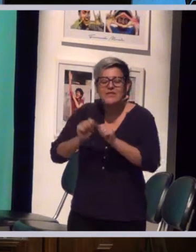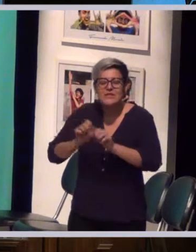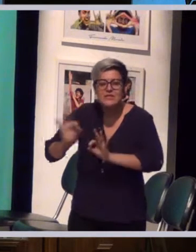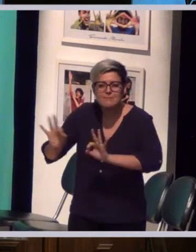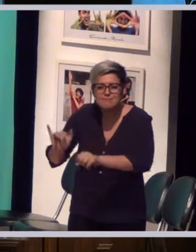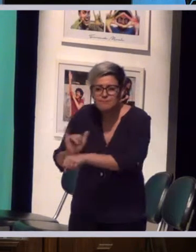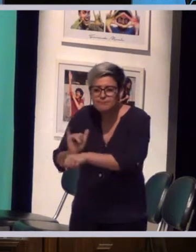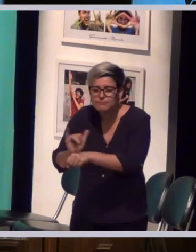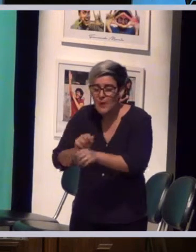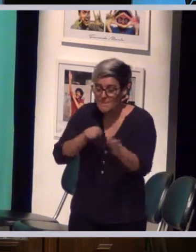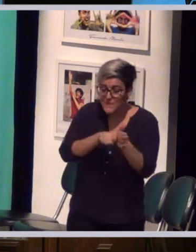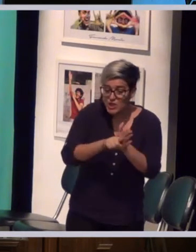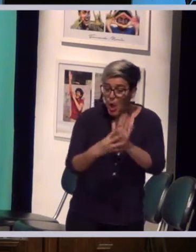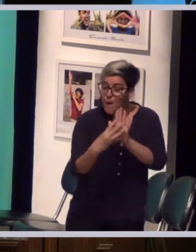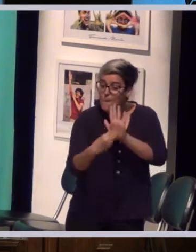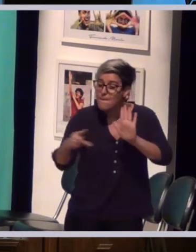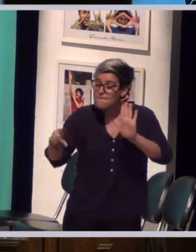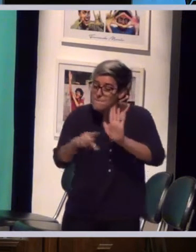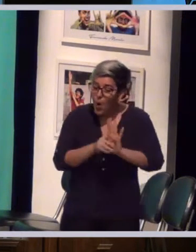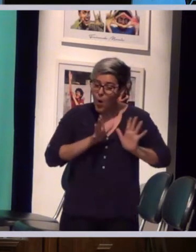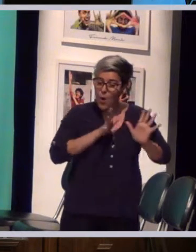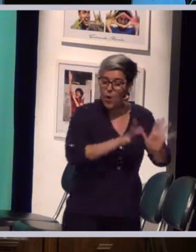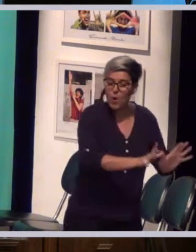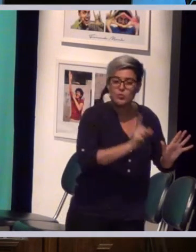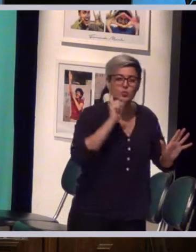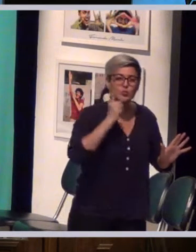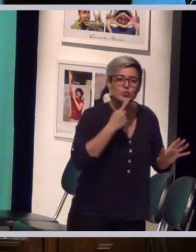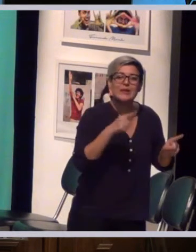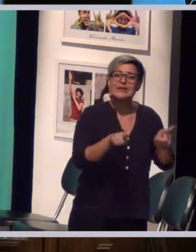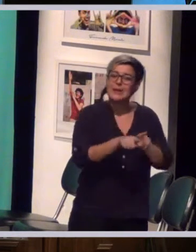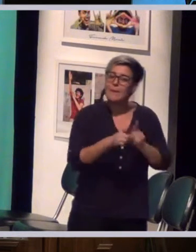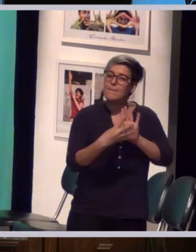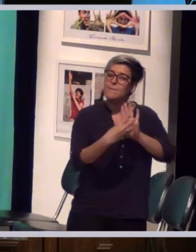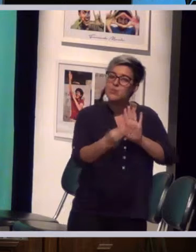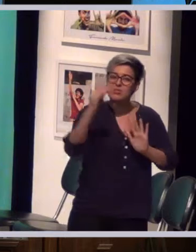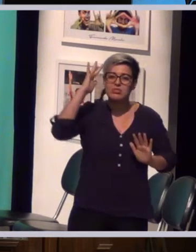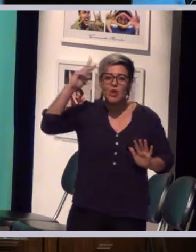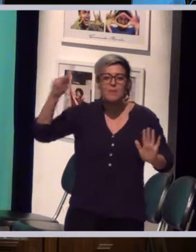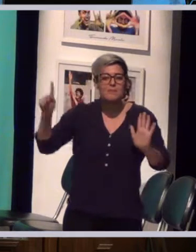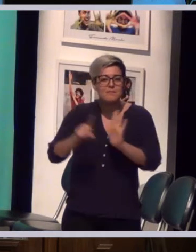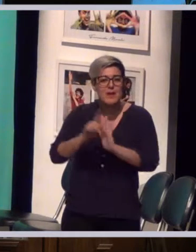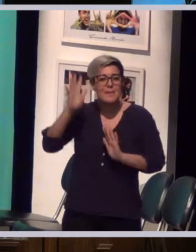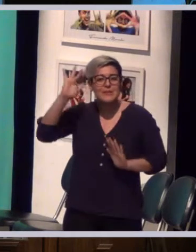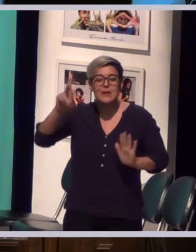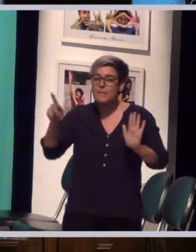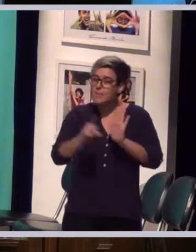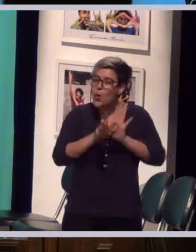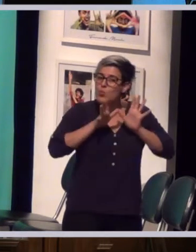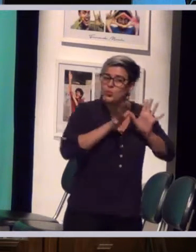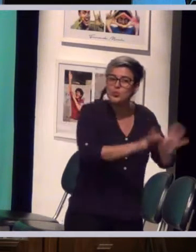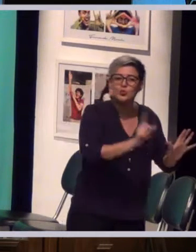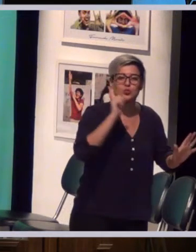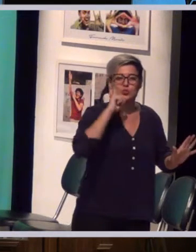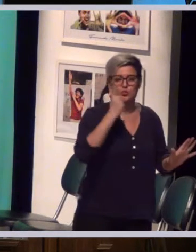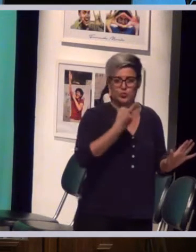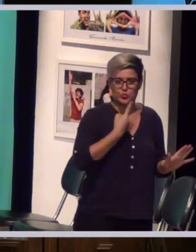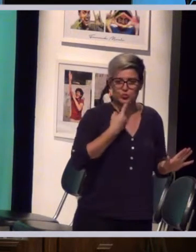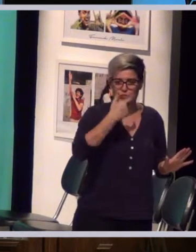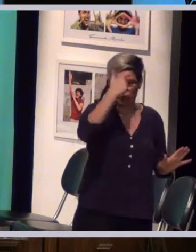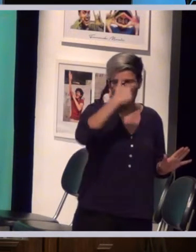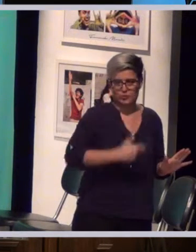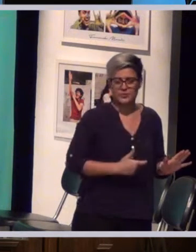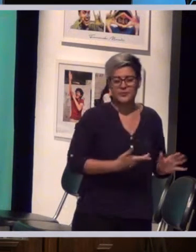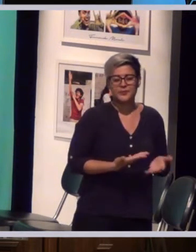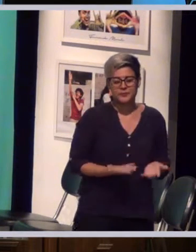pesquisas e criarmos modelos conceituais, modelos teóricos, pensando realmente a especificidade da pessoa